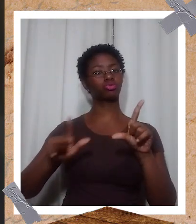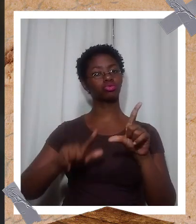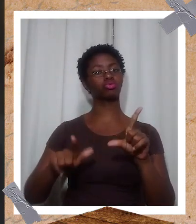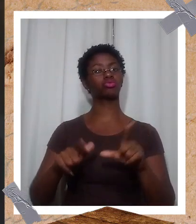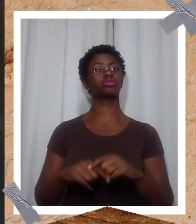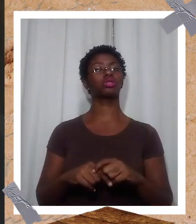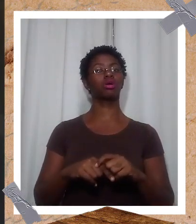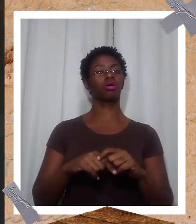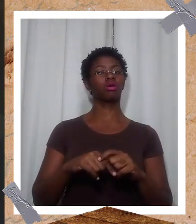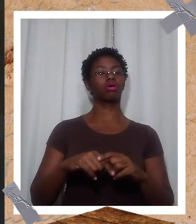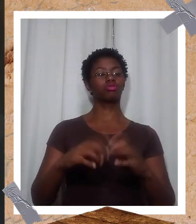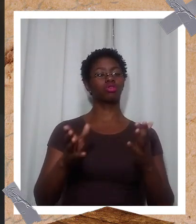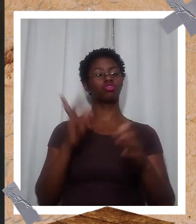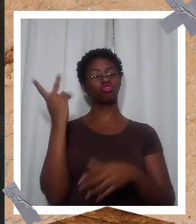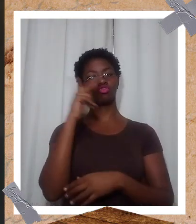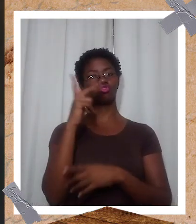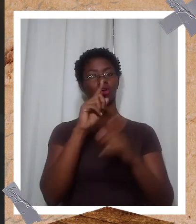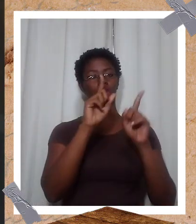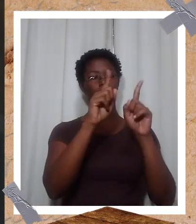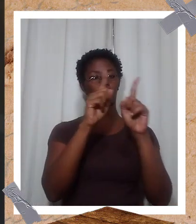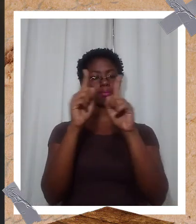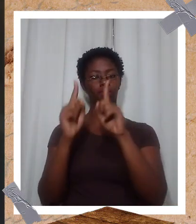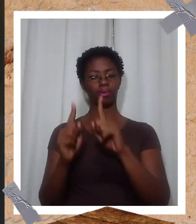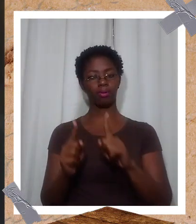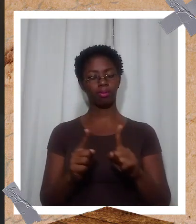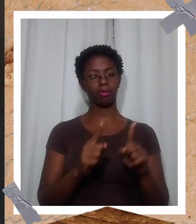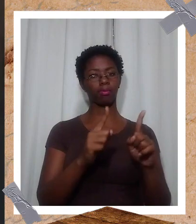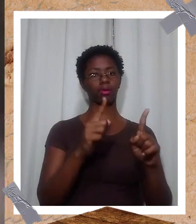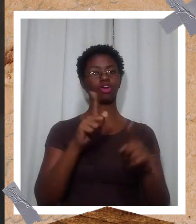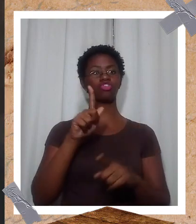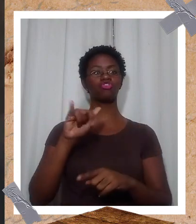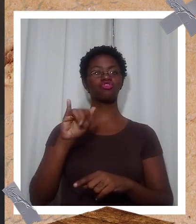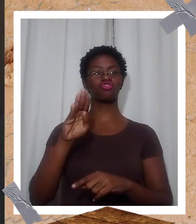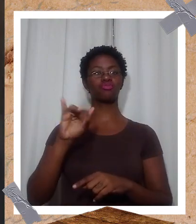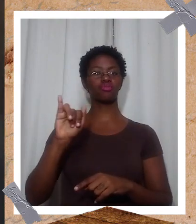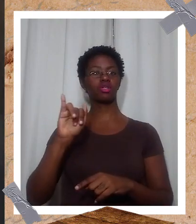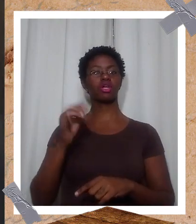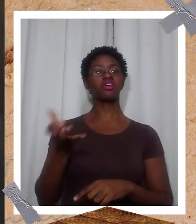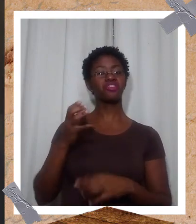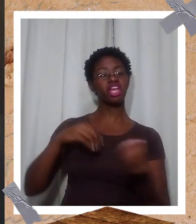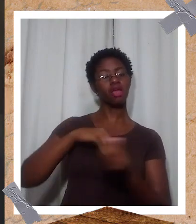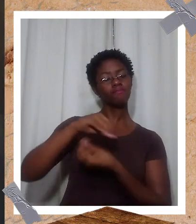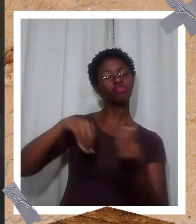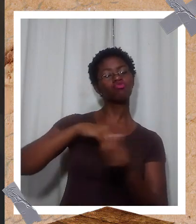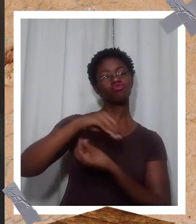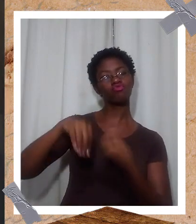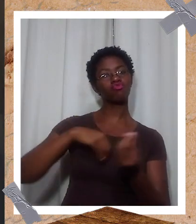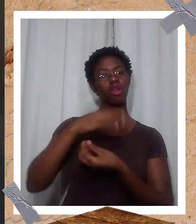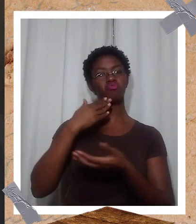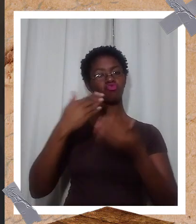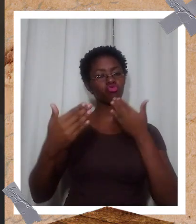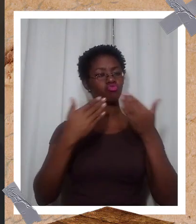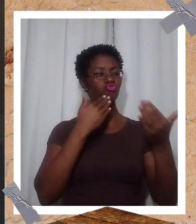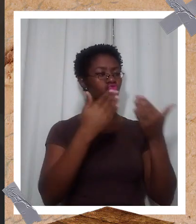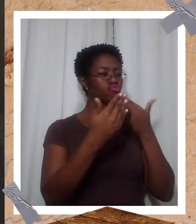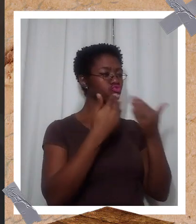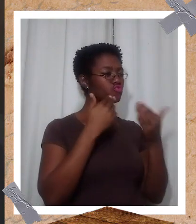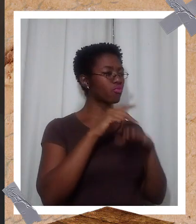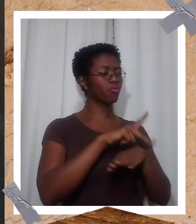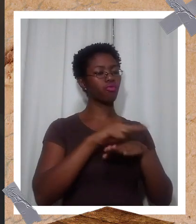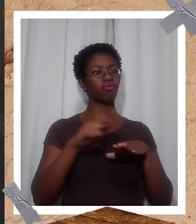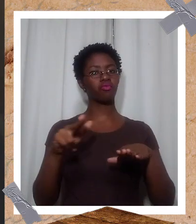história em quadrinhos. Então, o meu desejo era fazer um grande caldeirão, uma grande mescla, né, para atrair